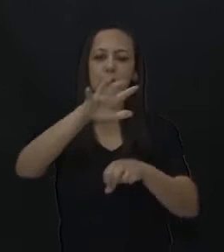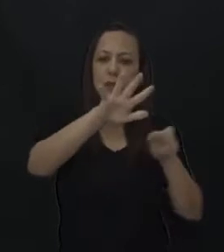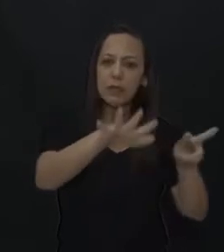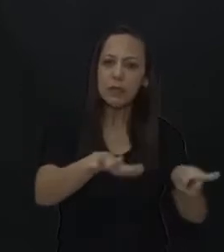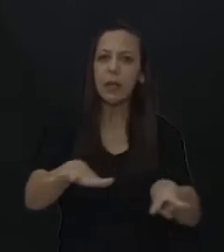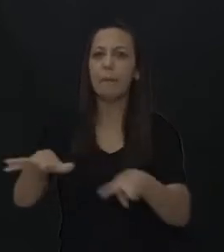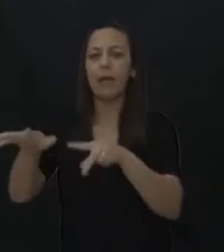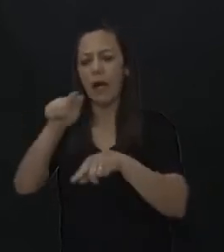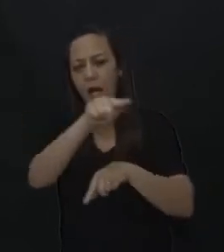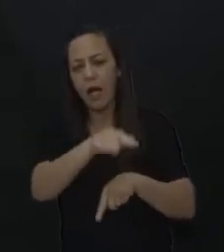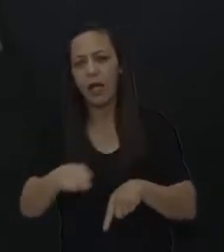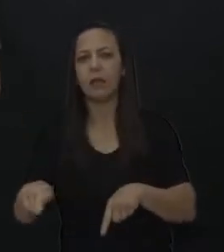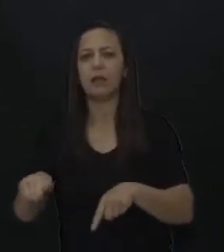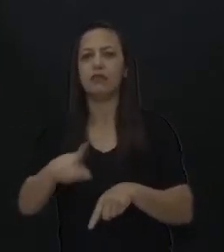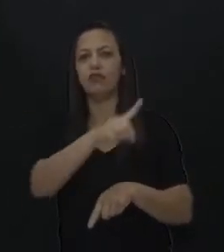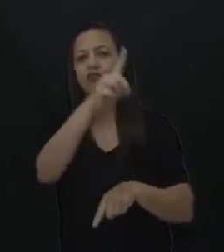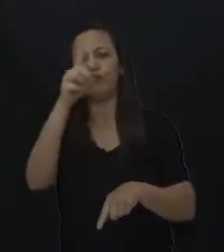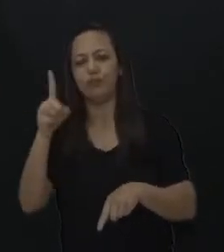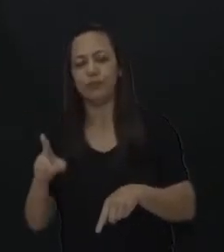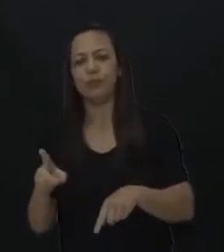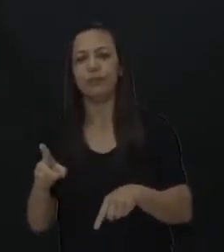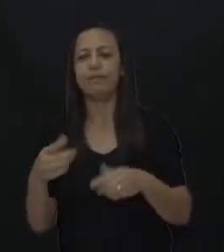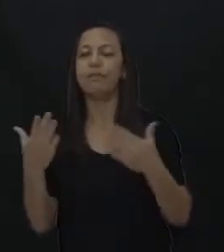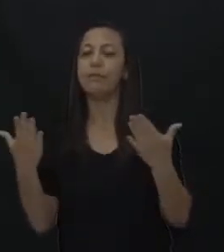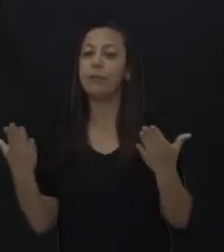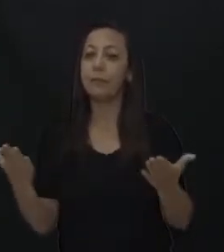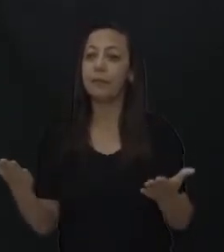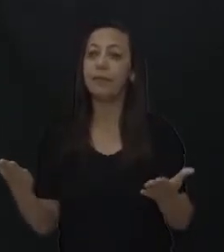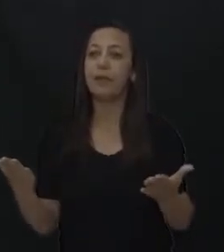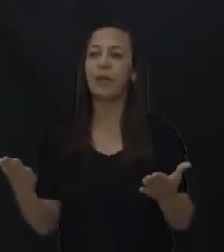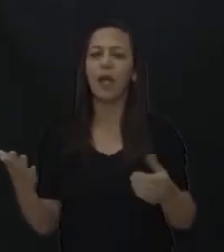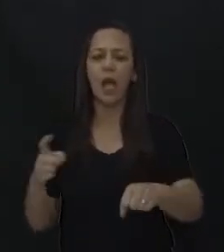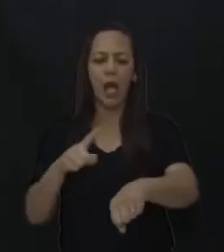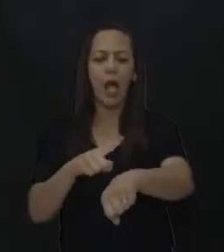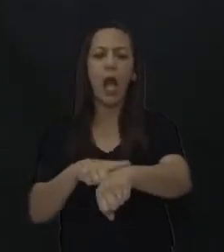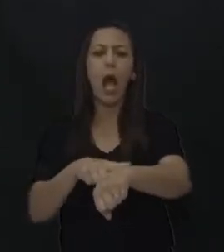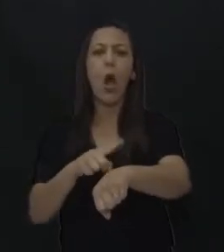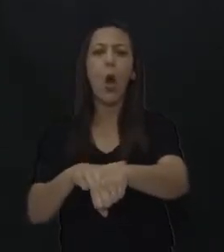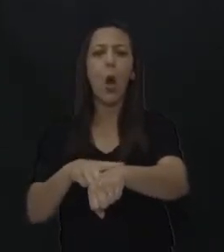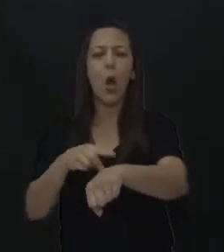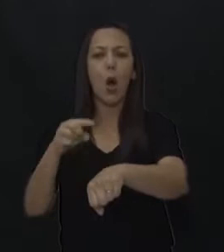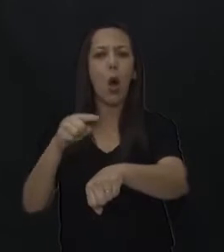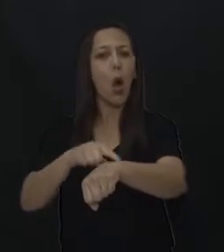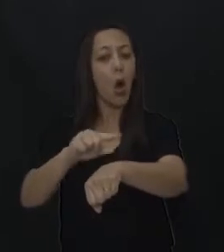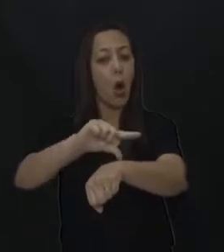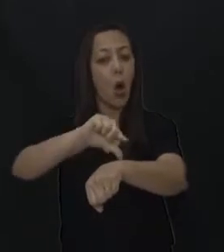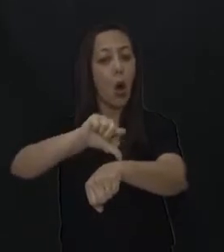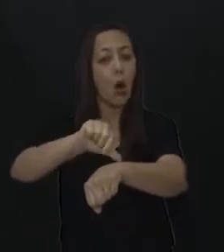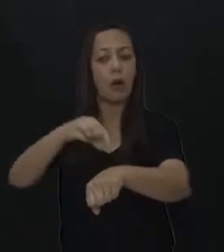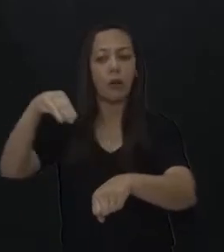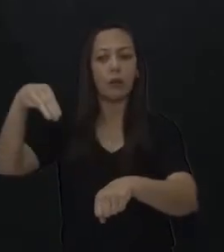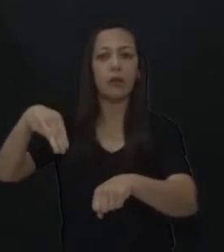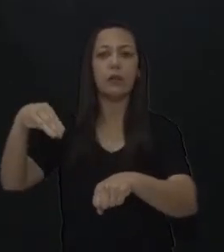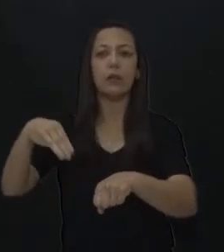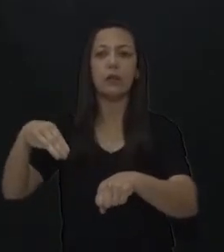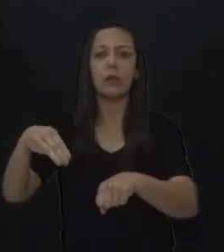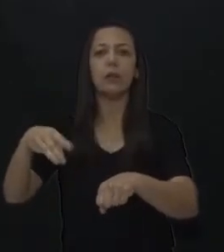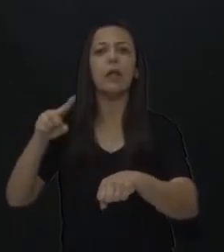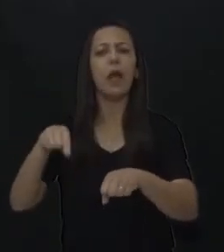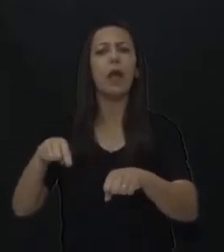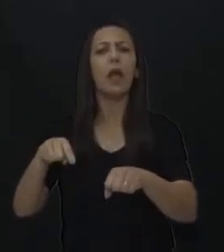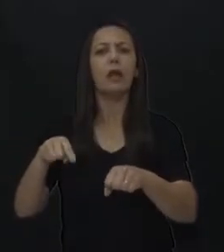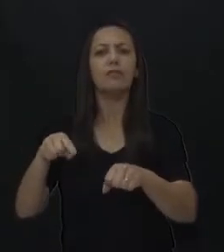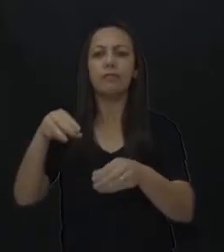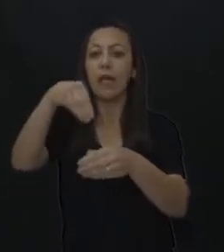dias e assim seguindo, tá bom? Então reparem, a hora e o minuto. A hora e o minuto são unidades de medida de